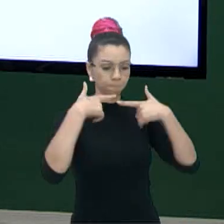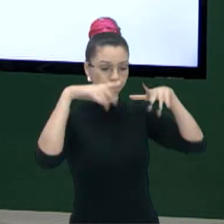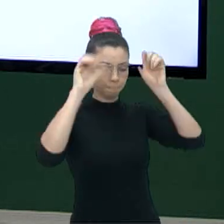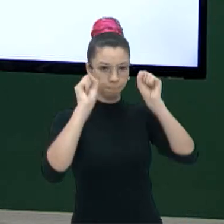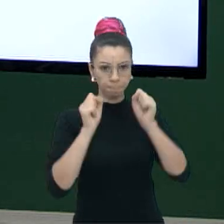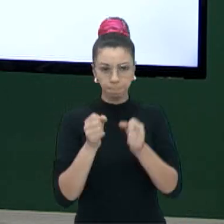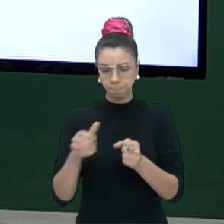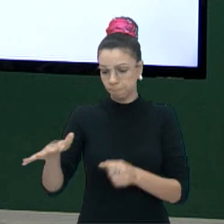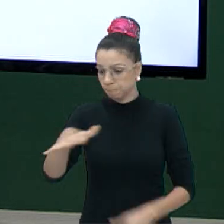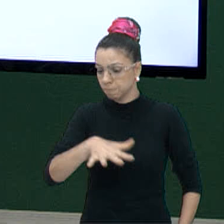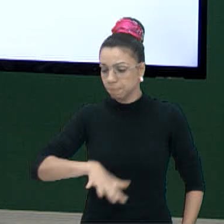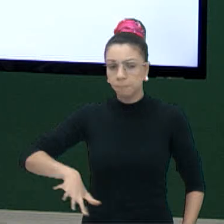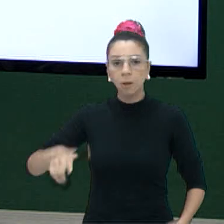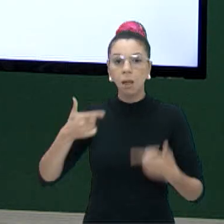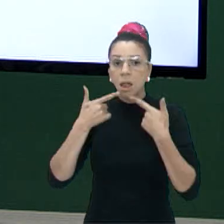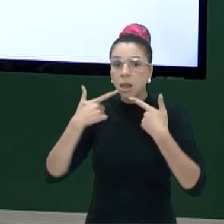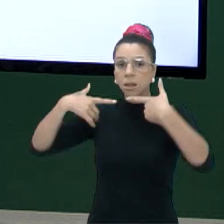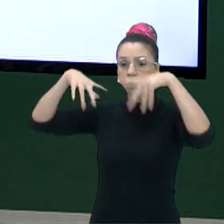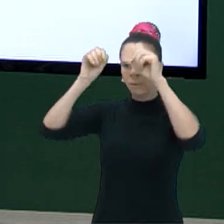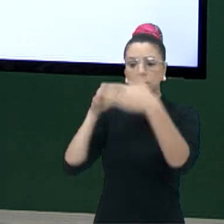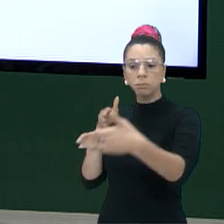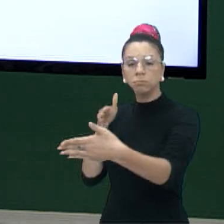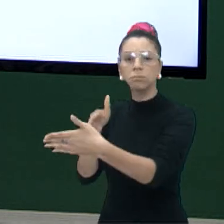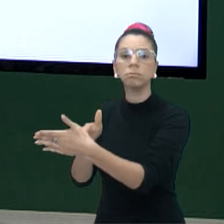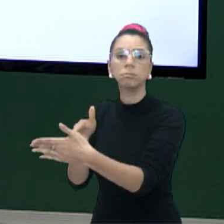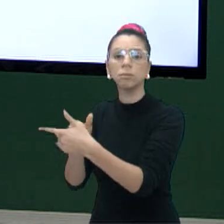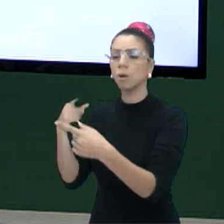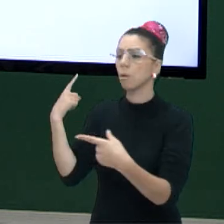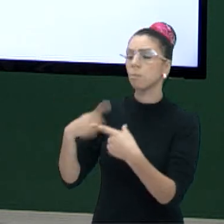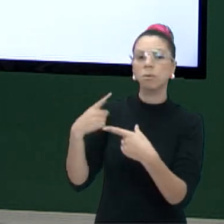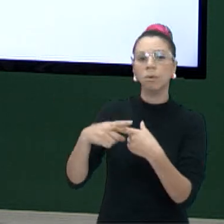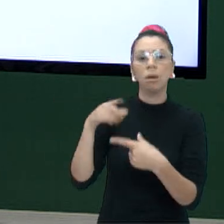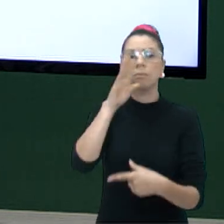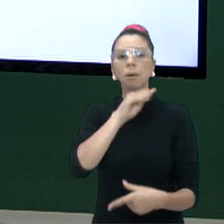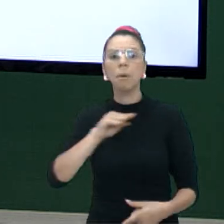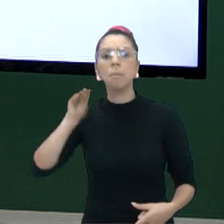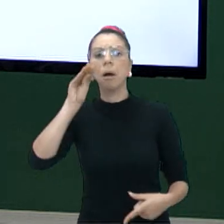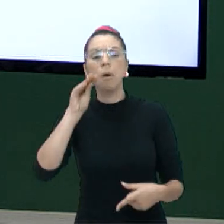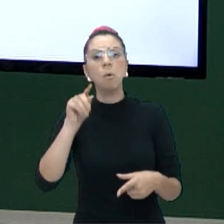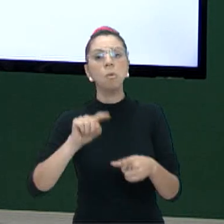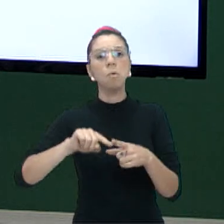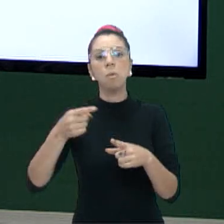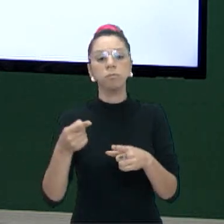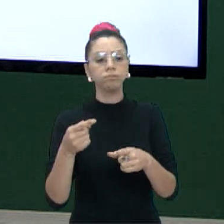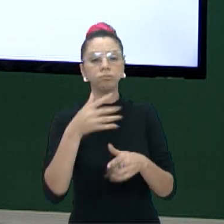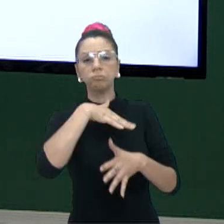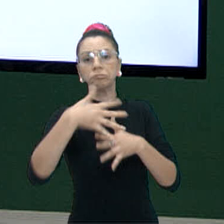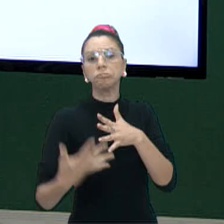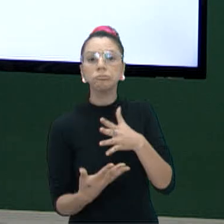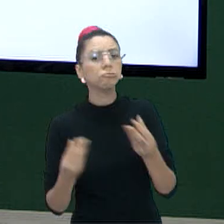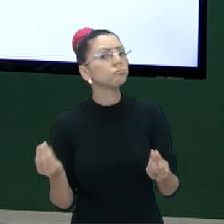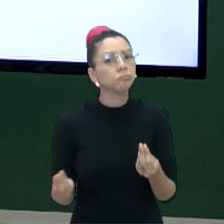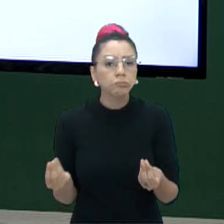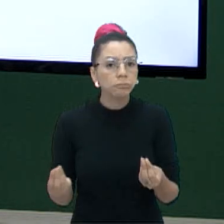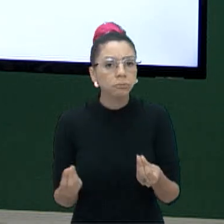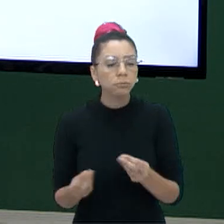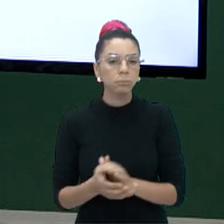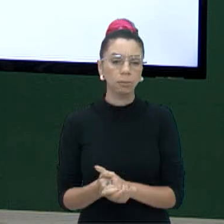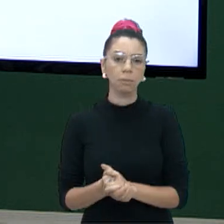que trabalha a linguagem, os limites da linguagem, o porquê falamos. Qualquer coisa nesse sentido, a resposta